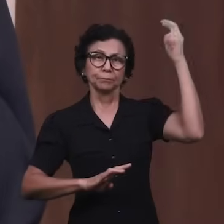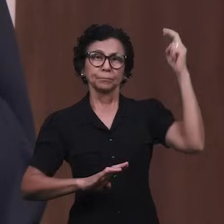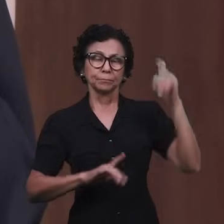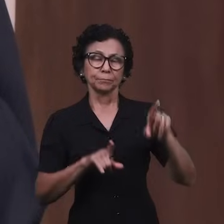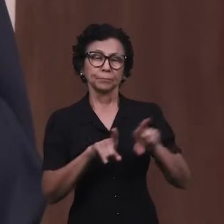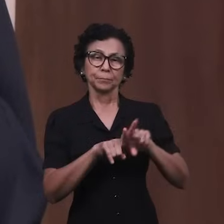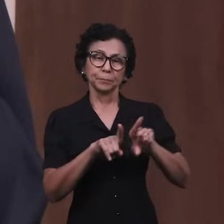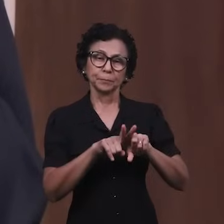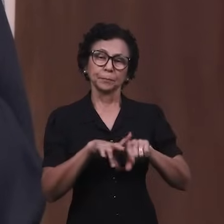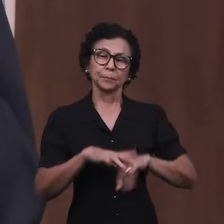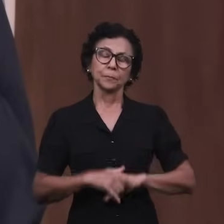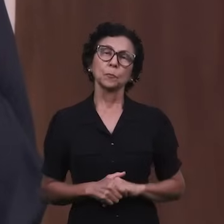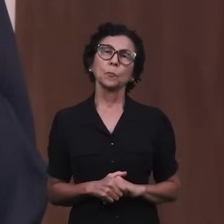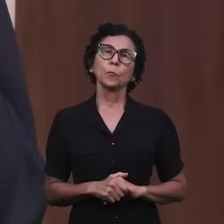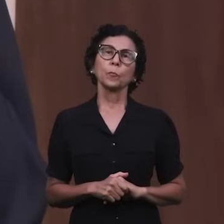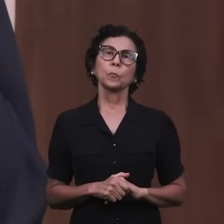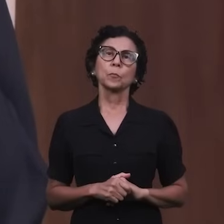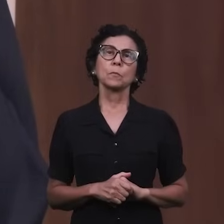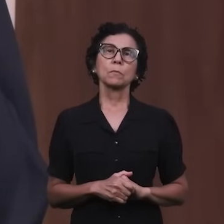Bom,